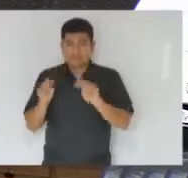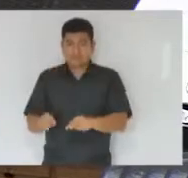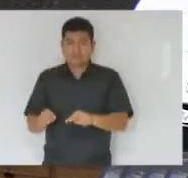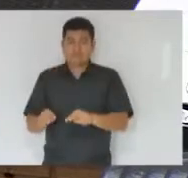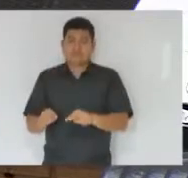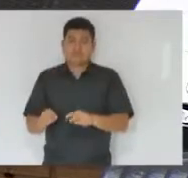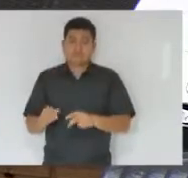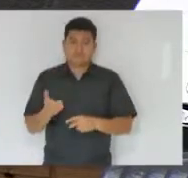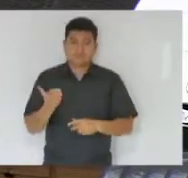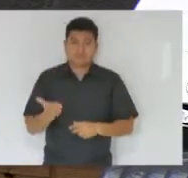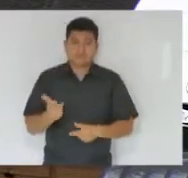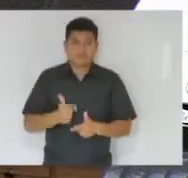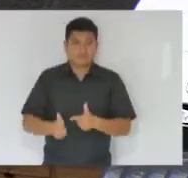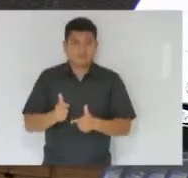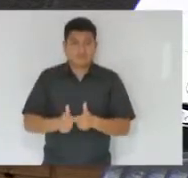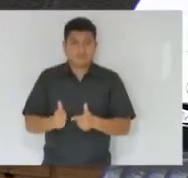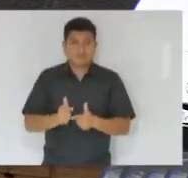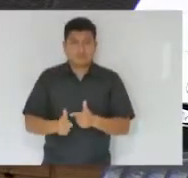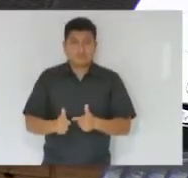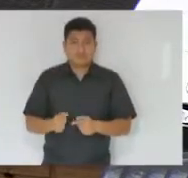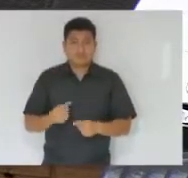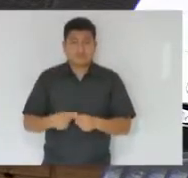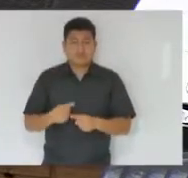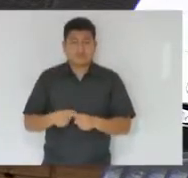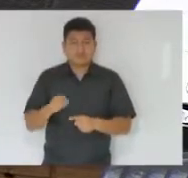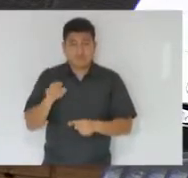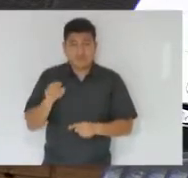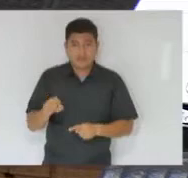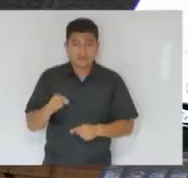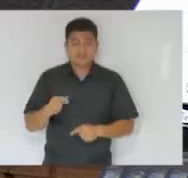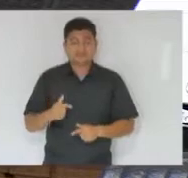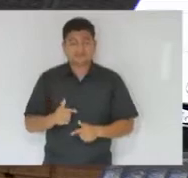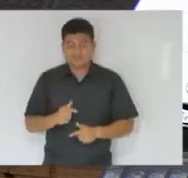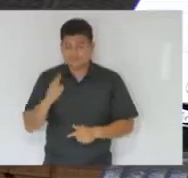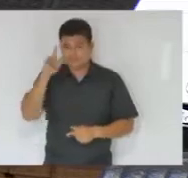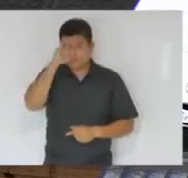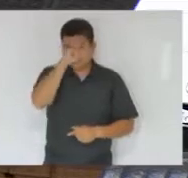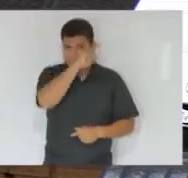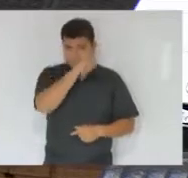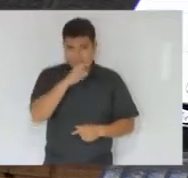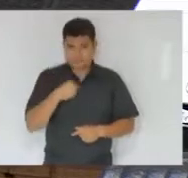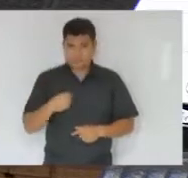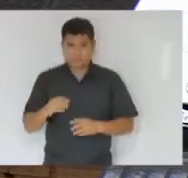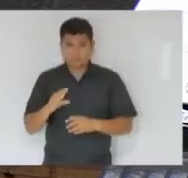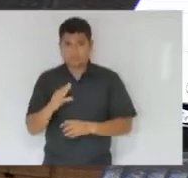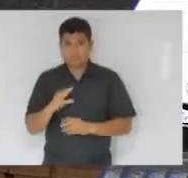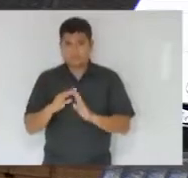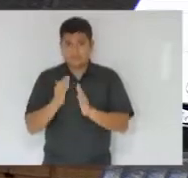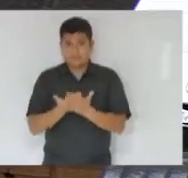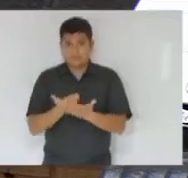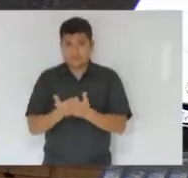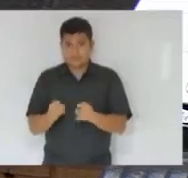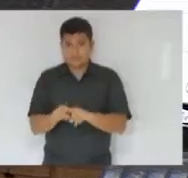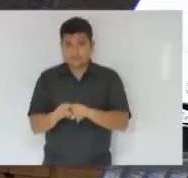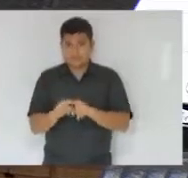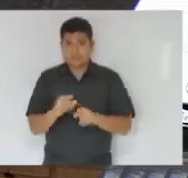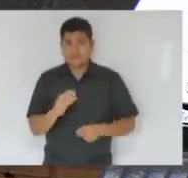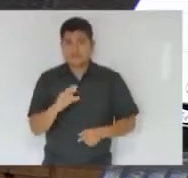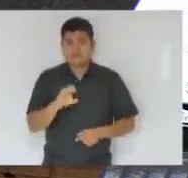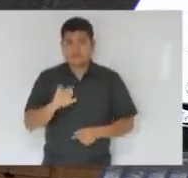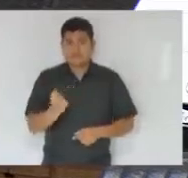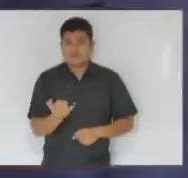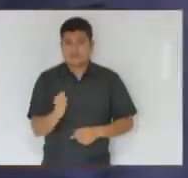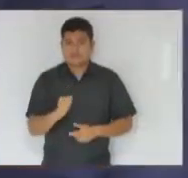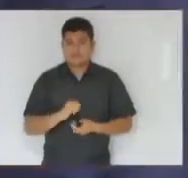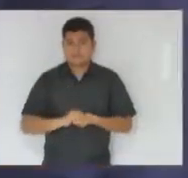a questão da segurança está bem complicada, tanto na escola quanto no SEJA. Muito obrigado, senhor presidente.